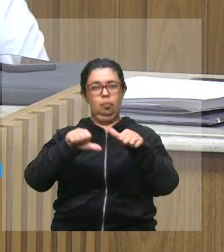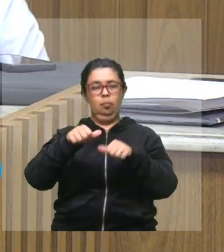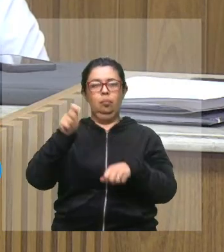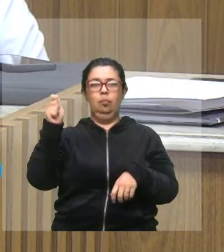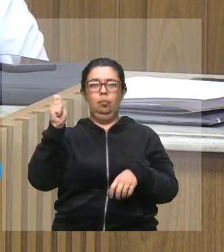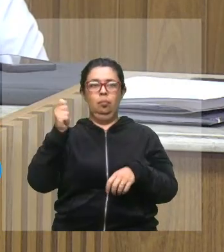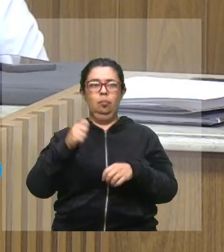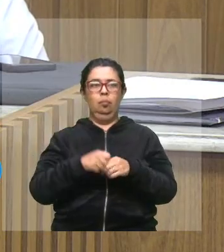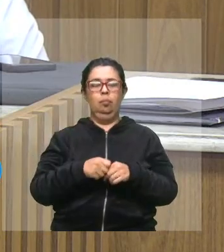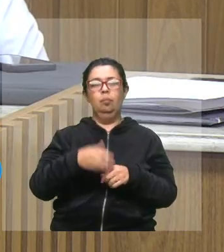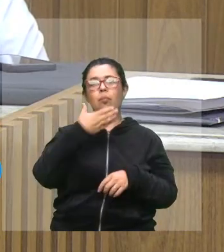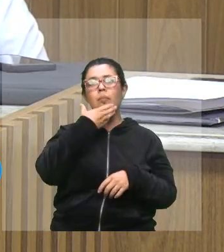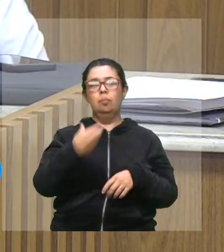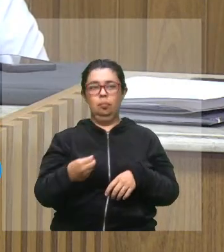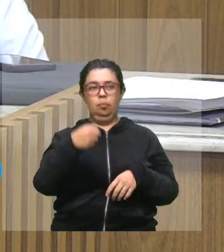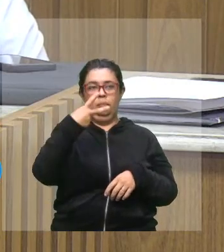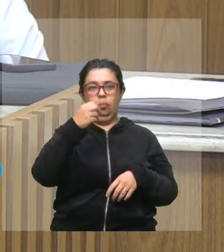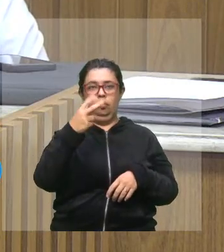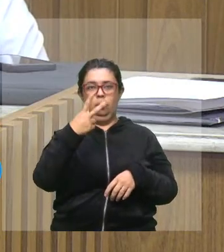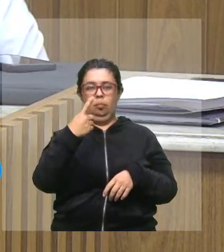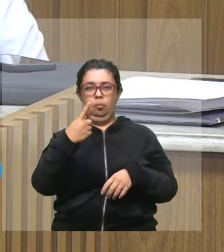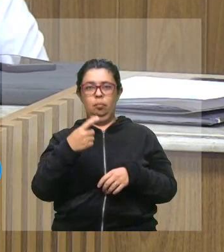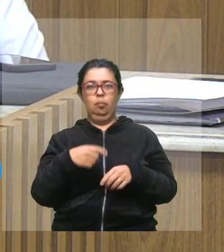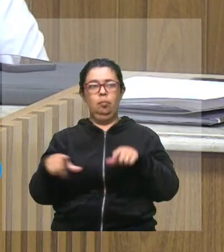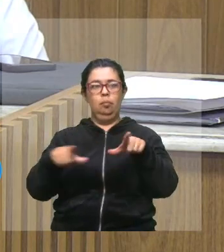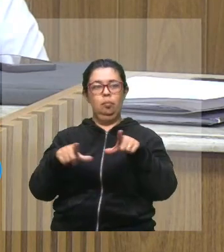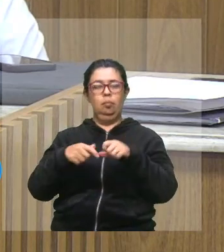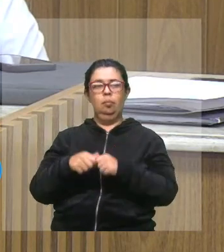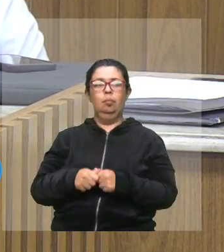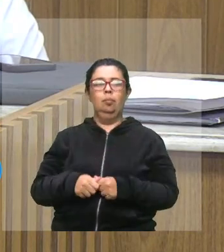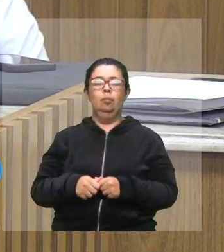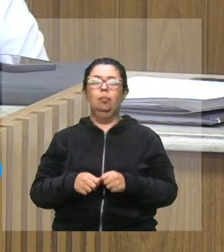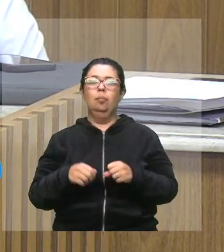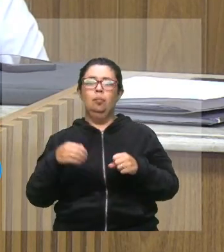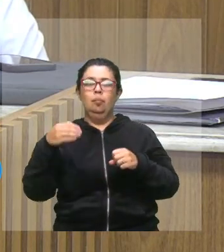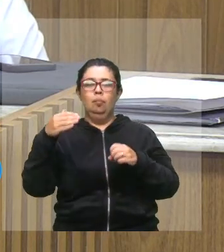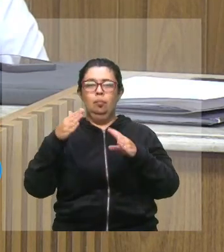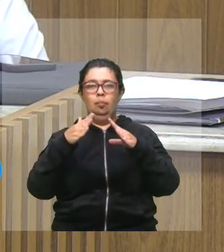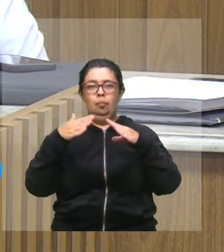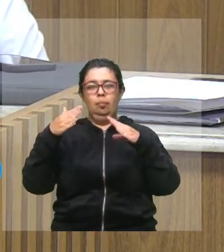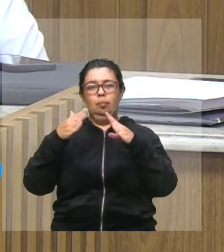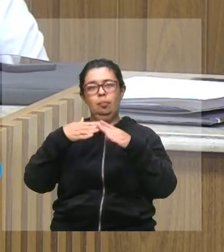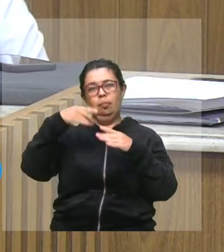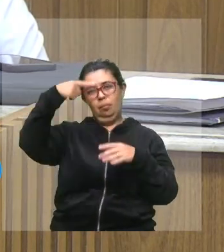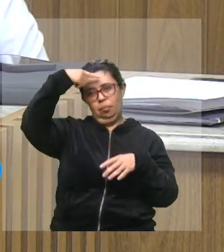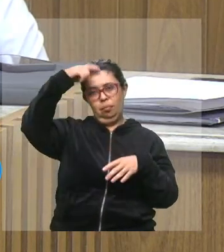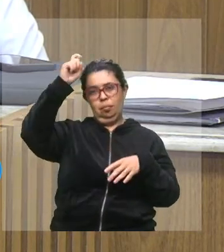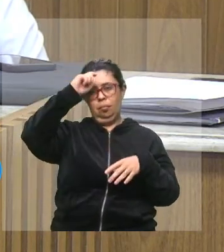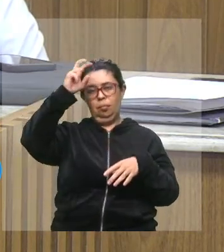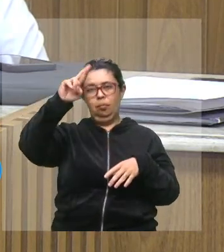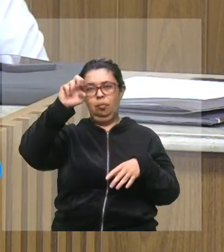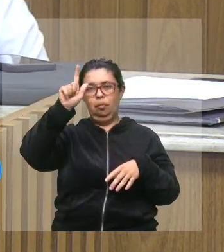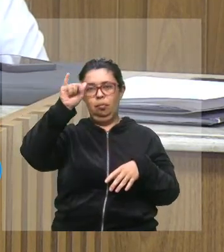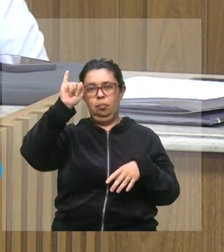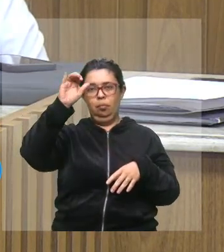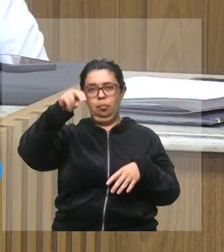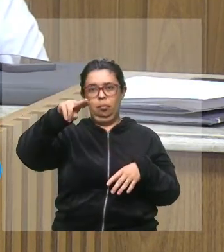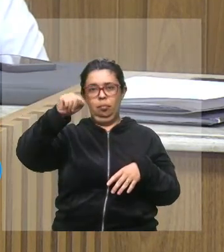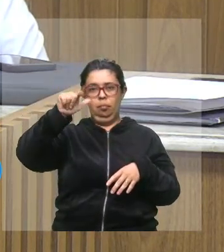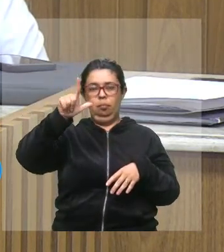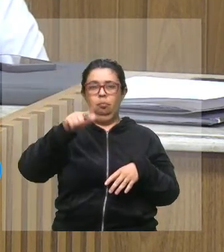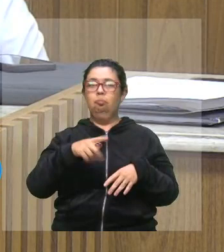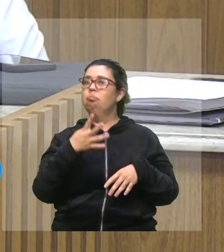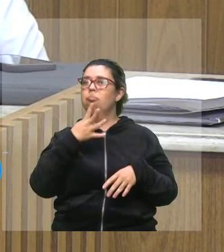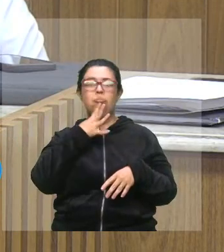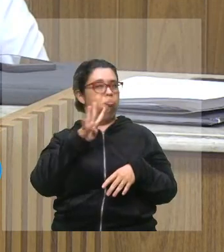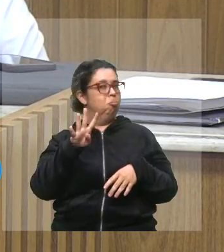de 2021 para trabalhar como oncologista clínica no Hospital Regional de Assis. Um grande desafio, pois não conhecia